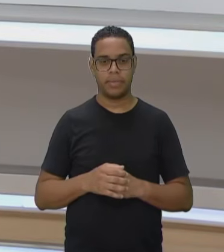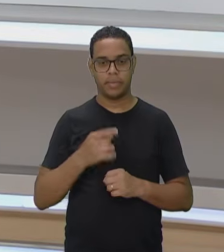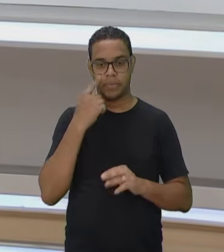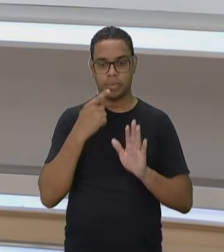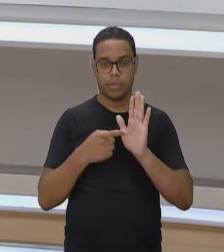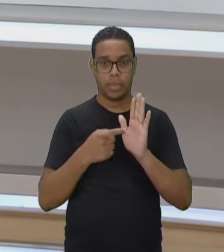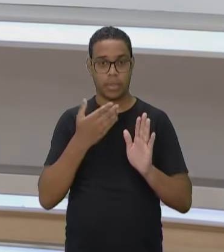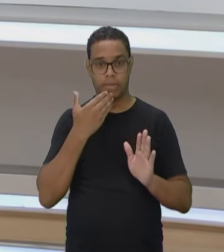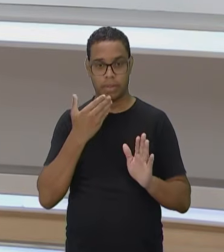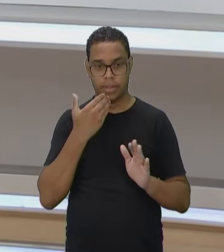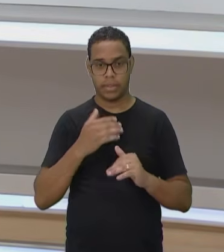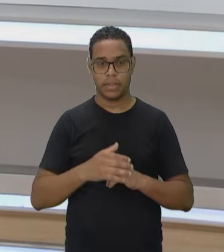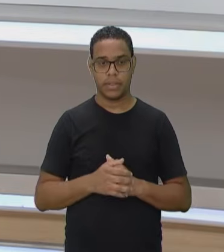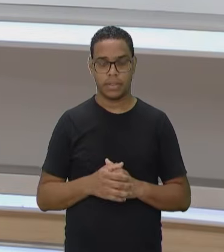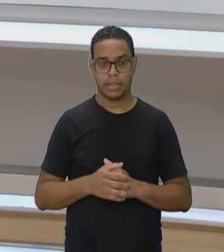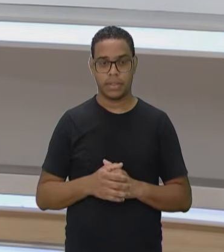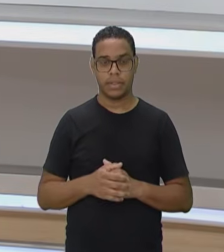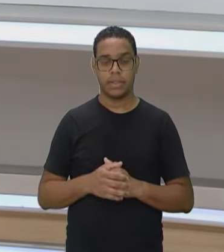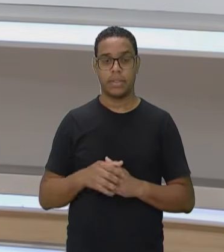Facilitar a vida. Das